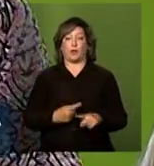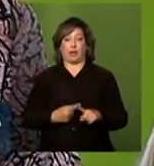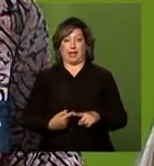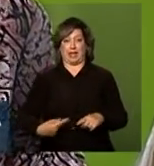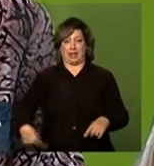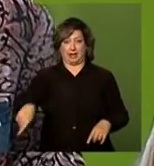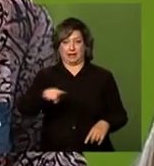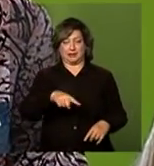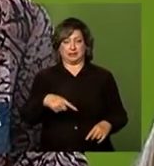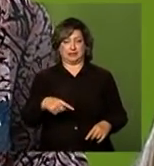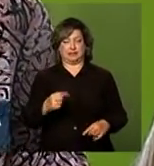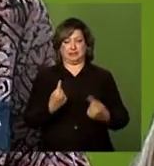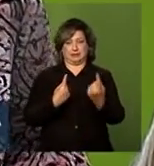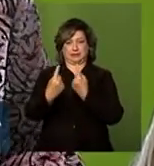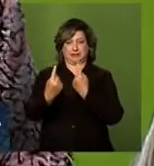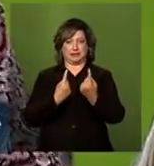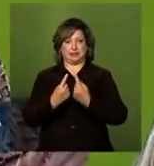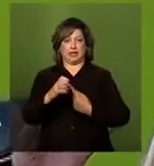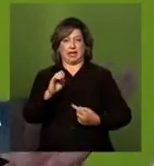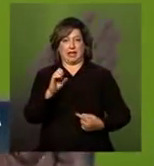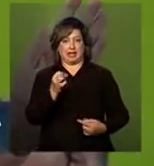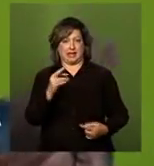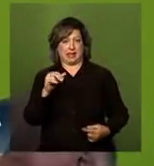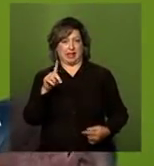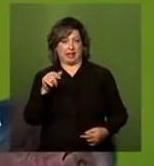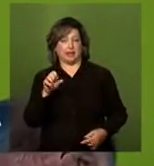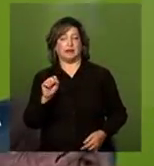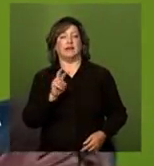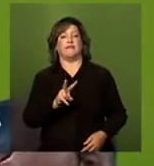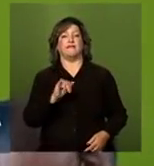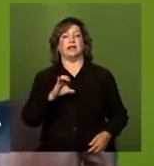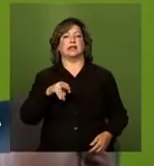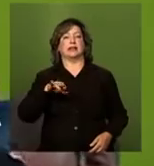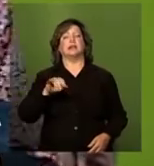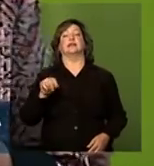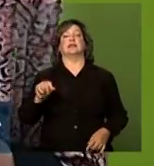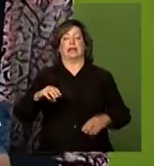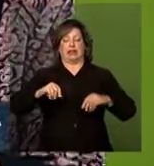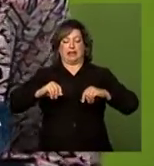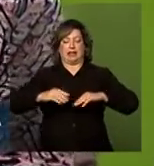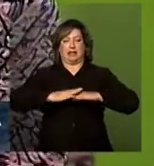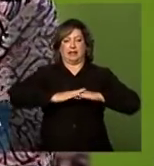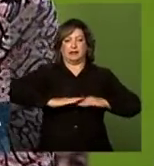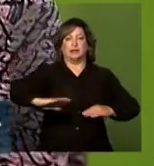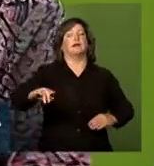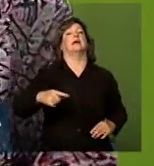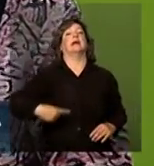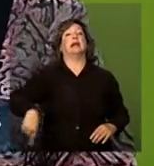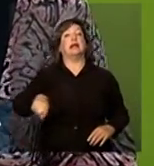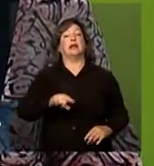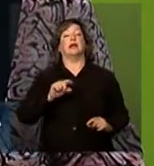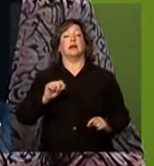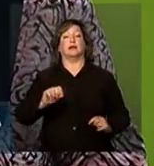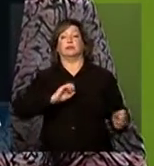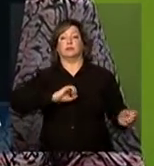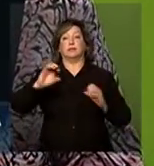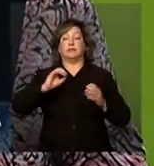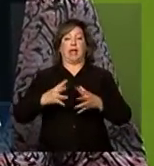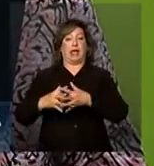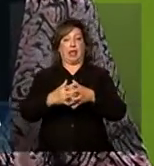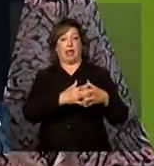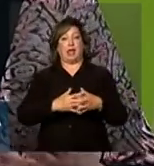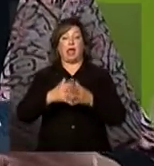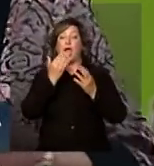estradas vicinais são estratégicas deslocamento da produção de alimentos desse